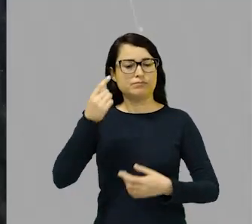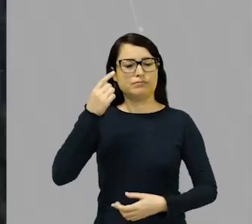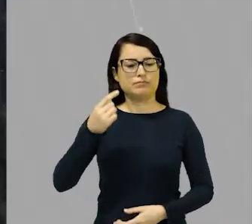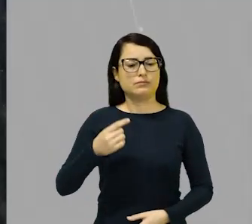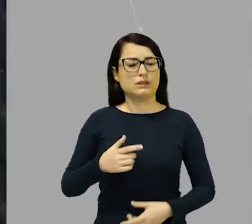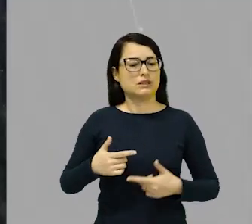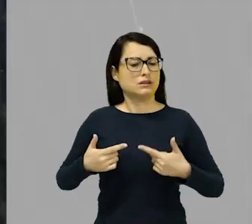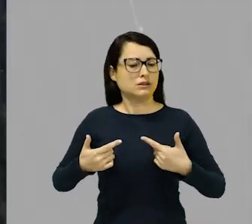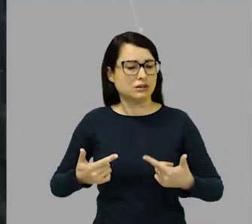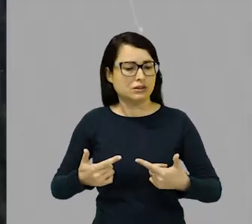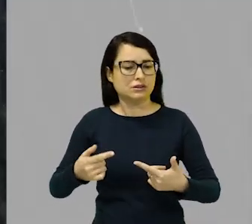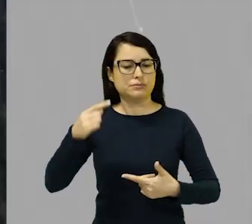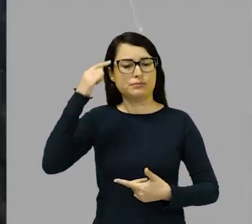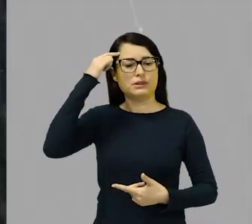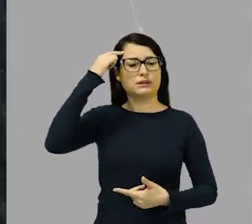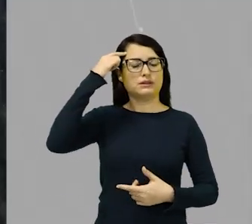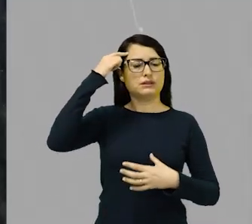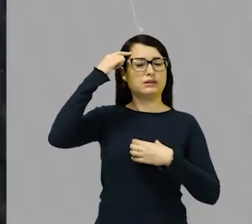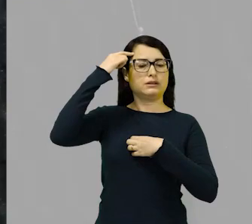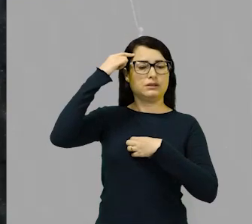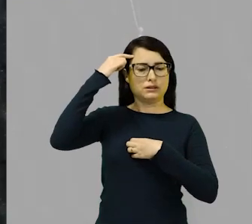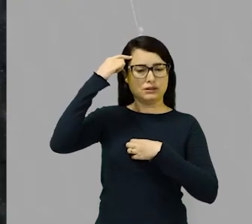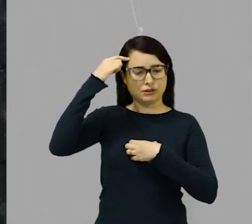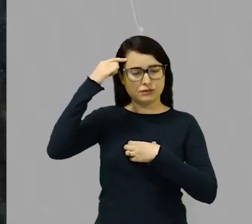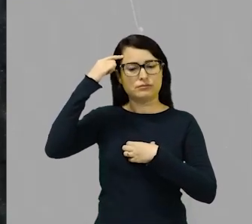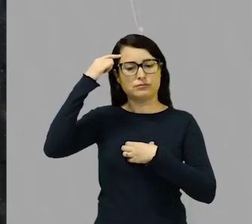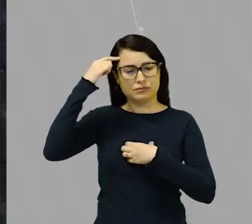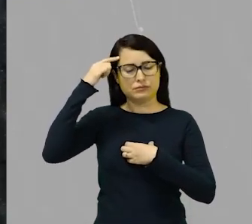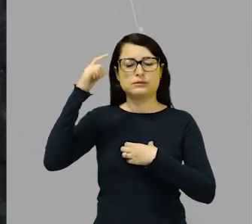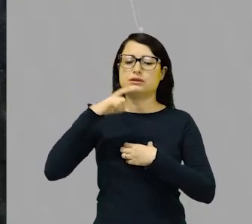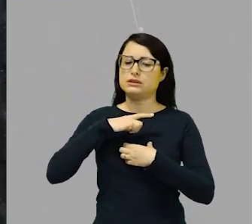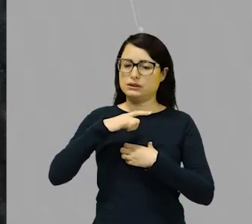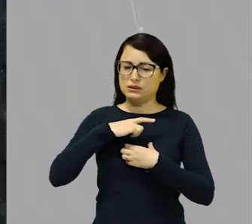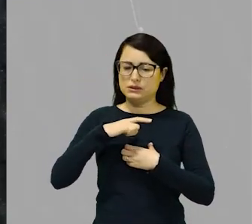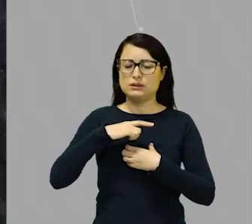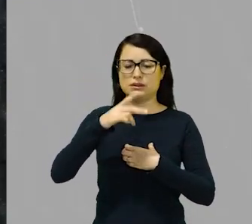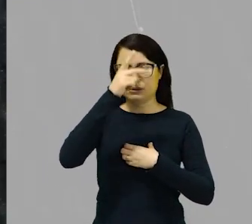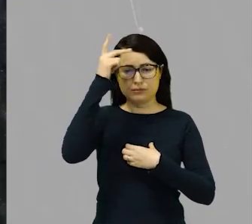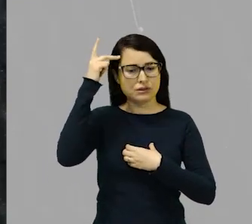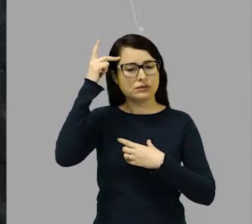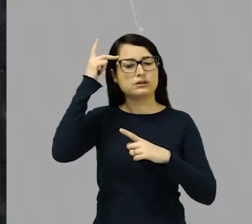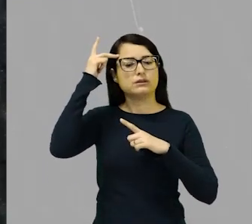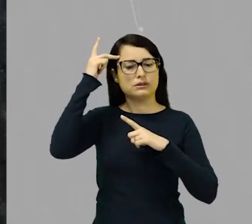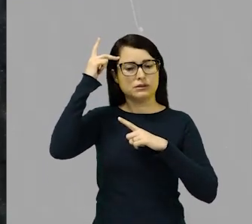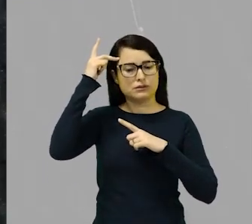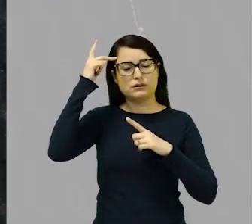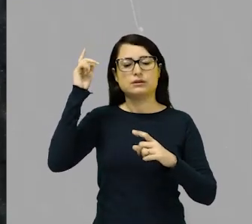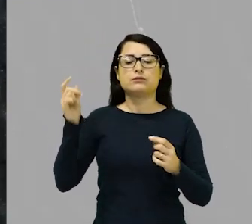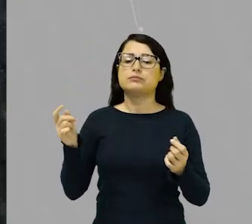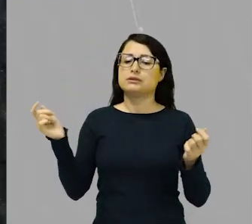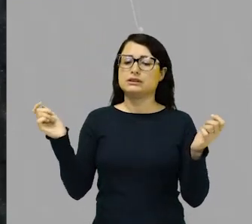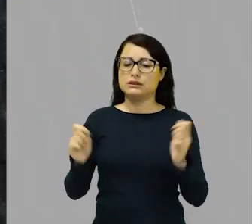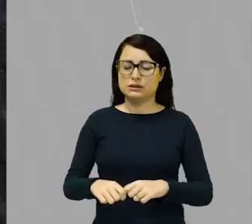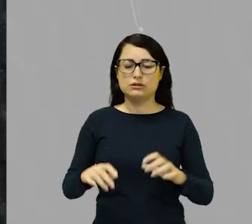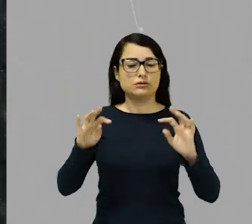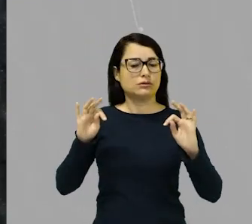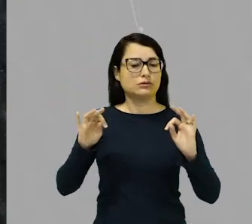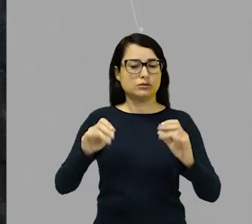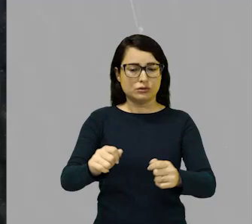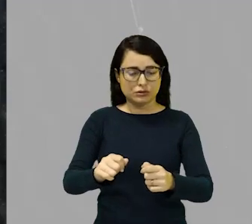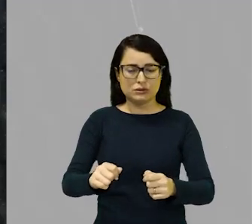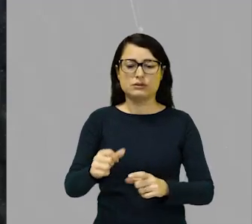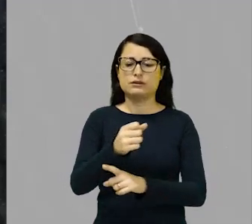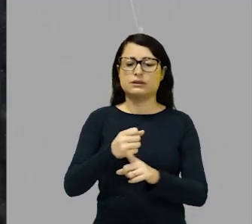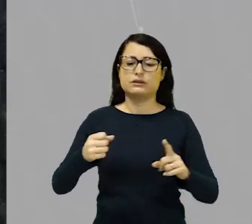de sentir, de pensar. As pessoas possuem, né, essas formas de agir, de pensar e sentir. Portanto, todas as